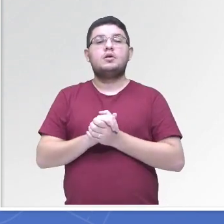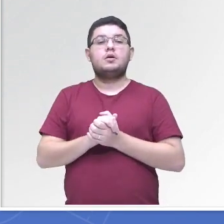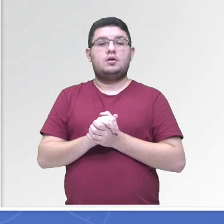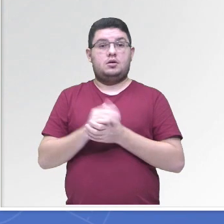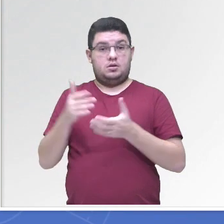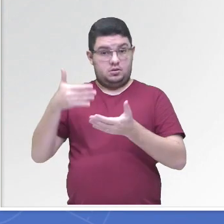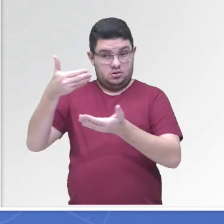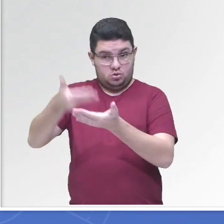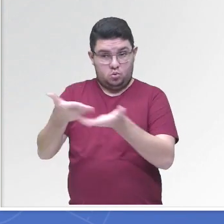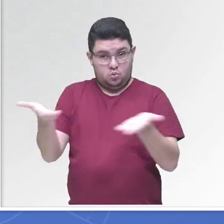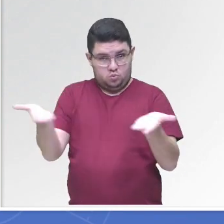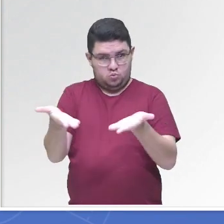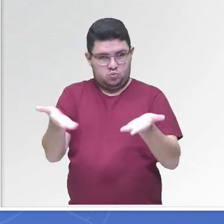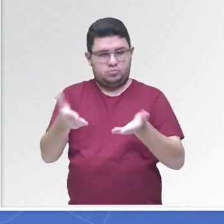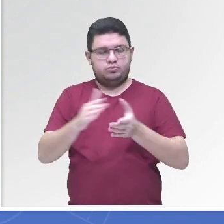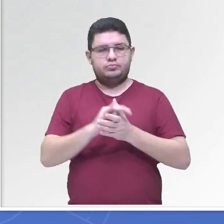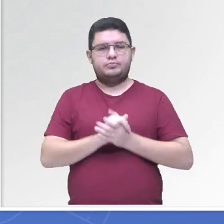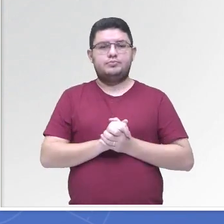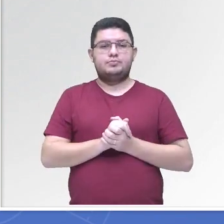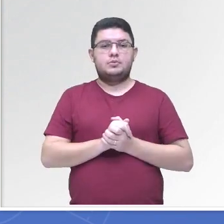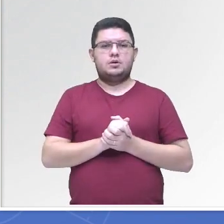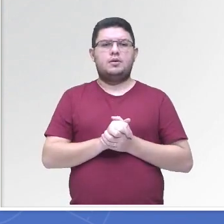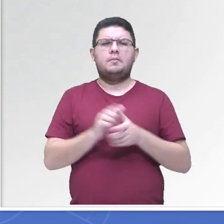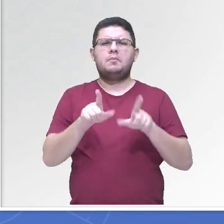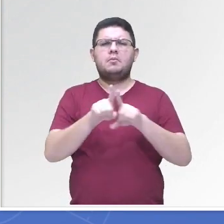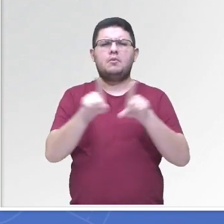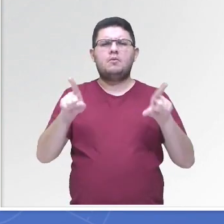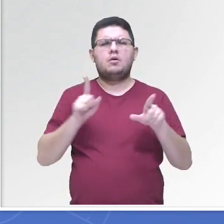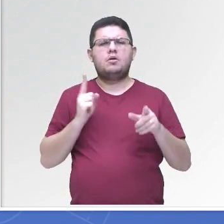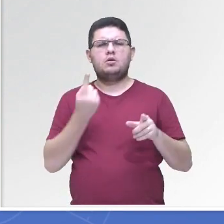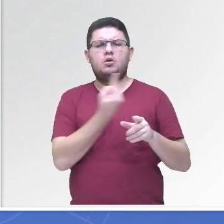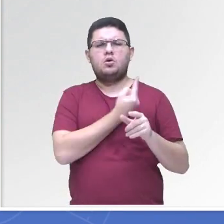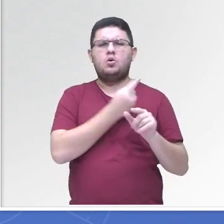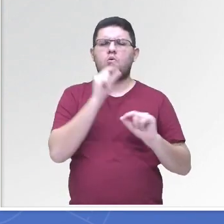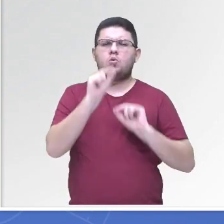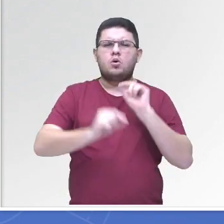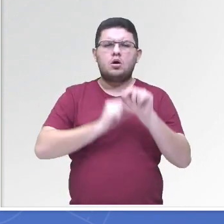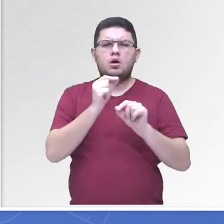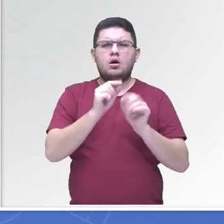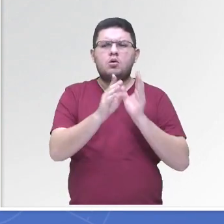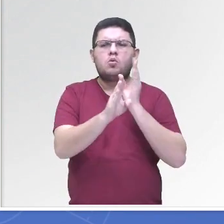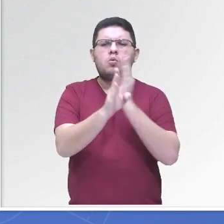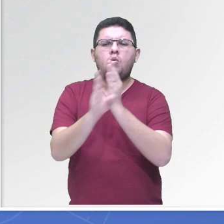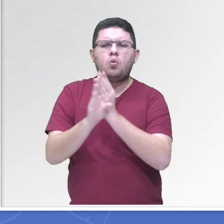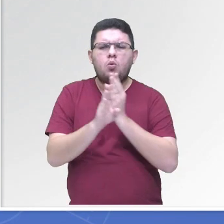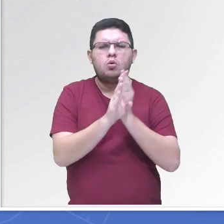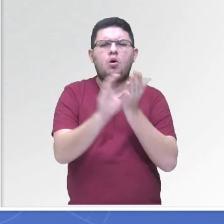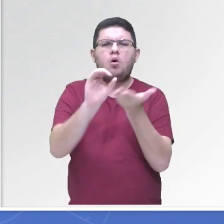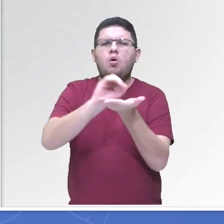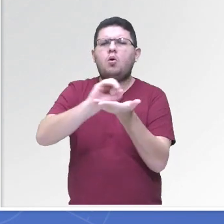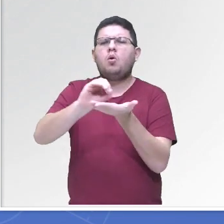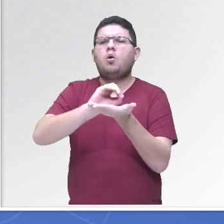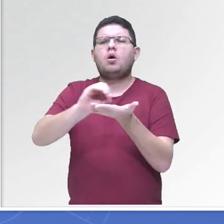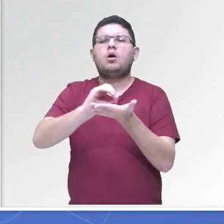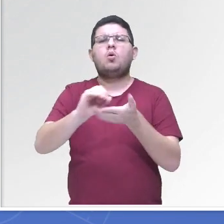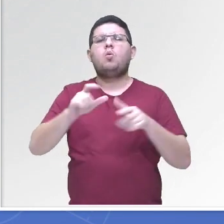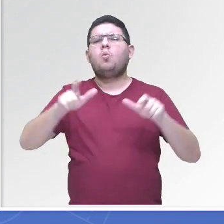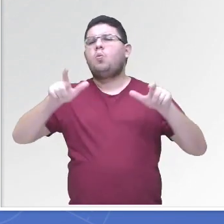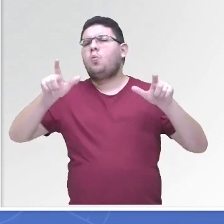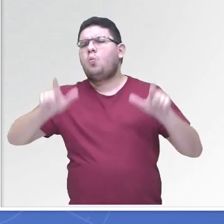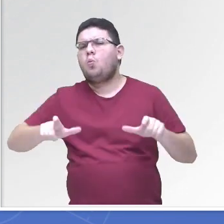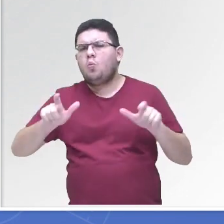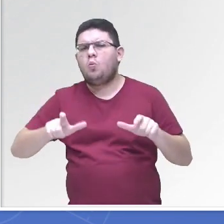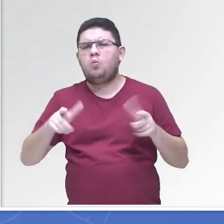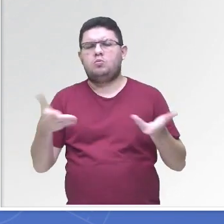esse momento atual, Mas onde a gente encontra os compostos orgânicos, Eles estão em que parte aí